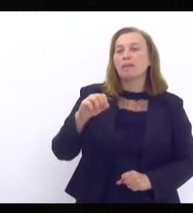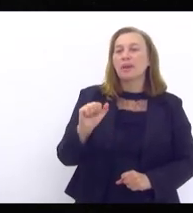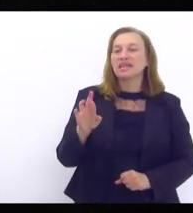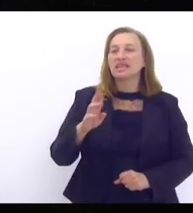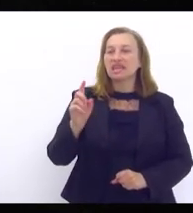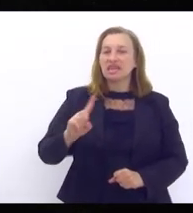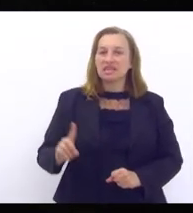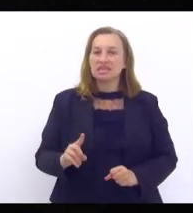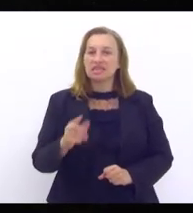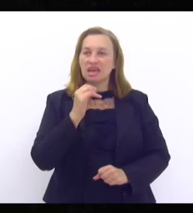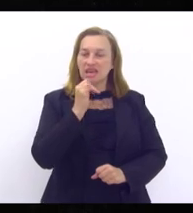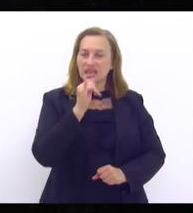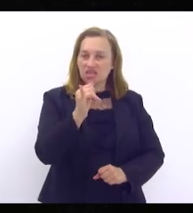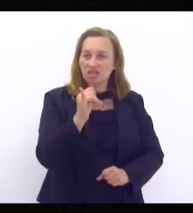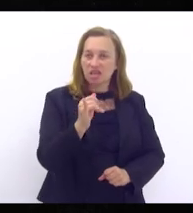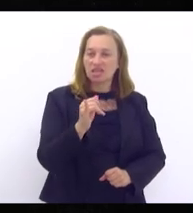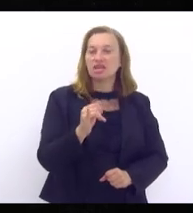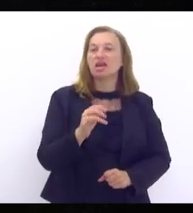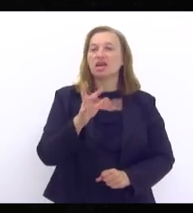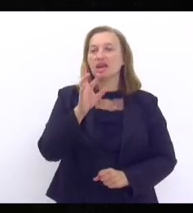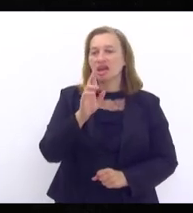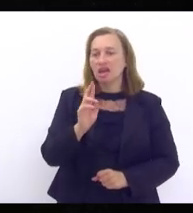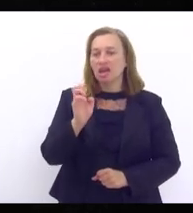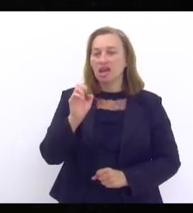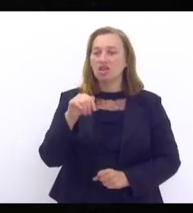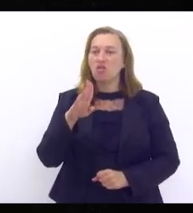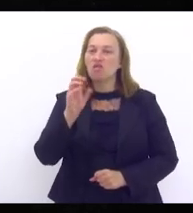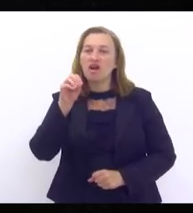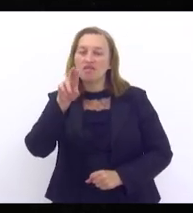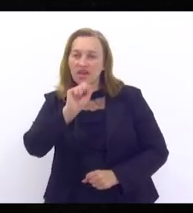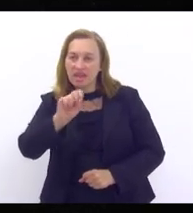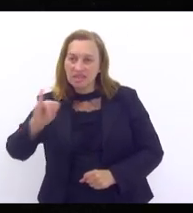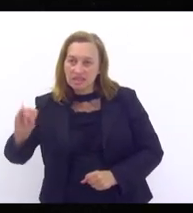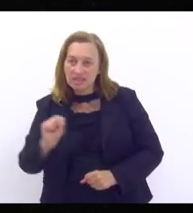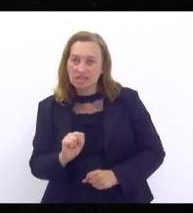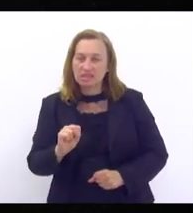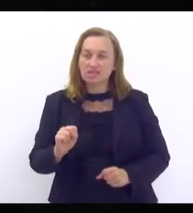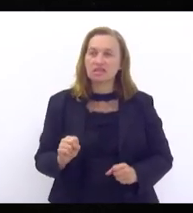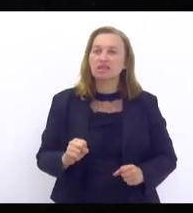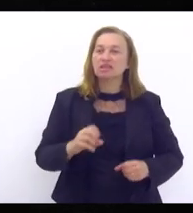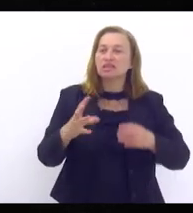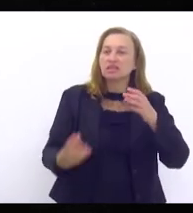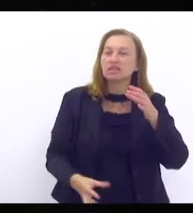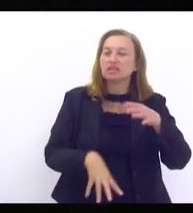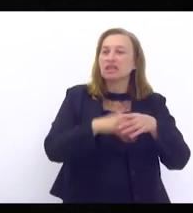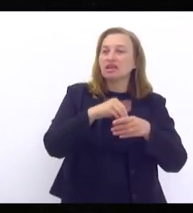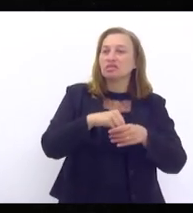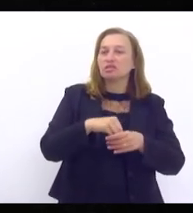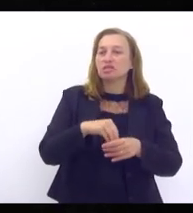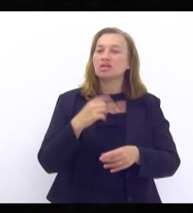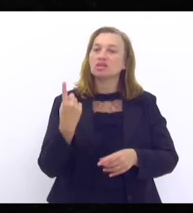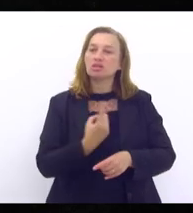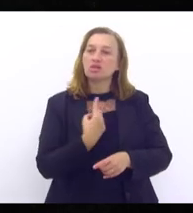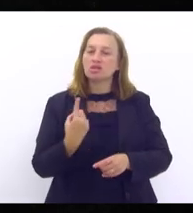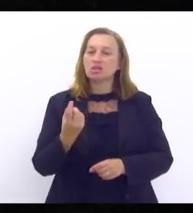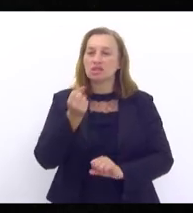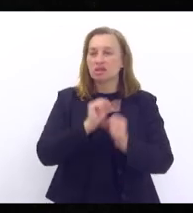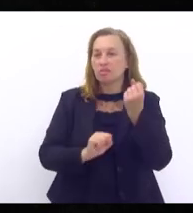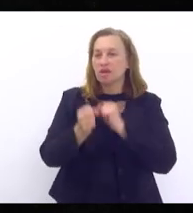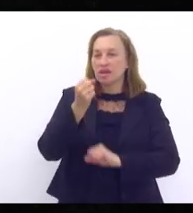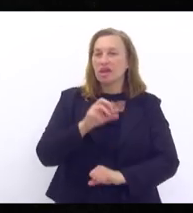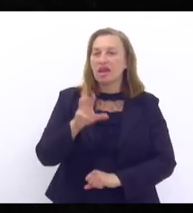energéticas renováveis, né, presente nas nossas refinarias aqui do Estado do Rio de Janeiro, também